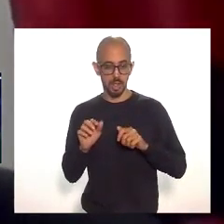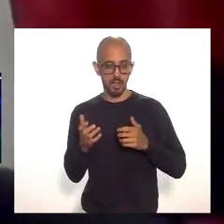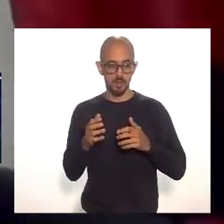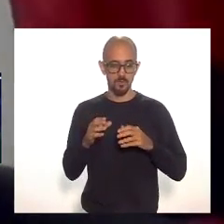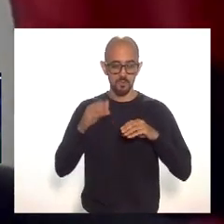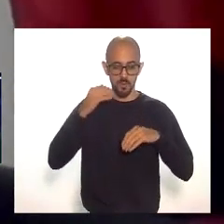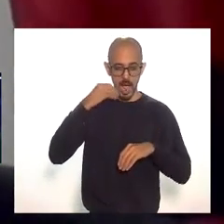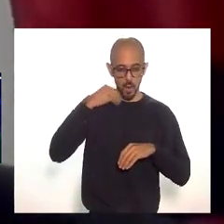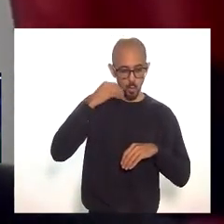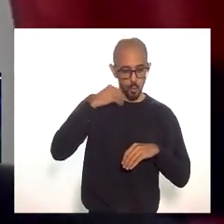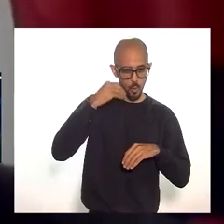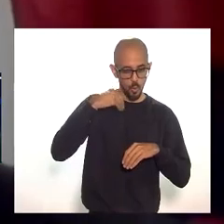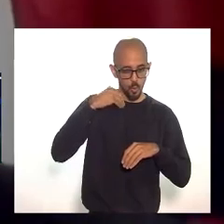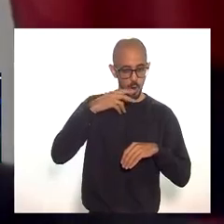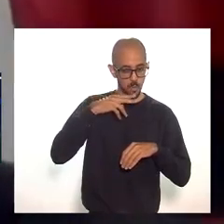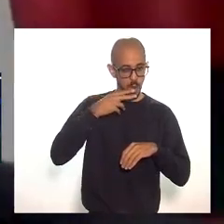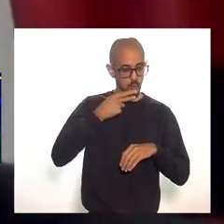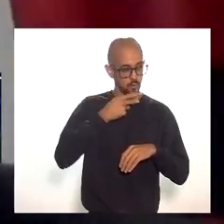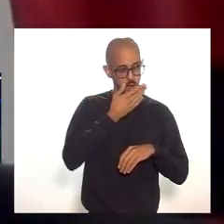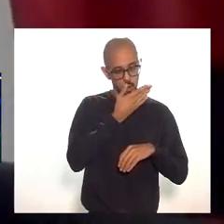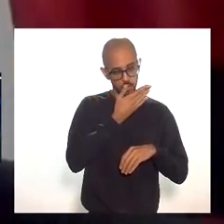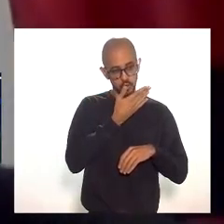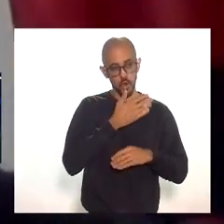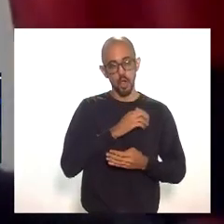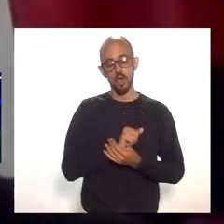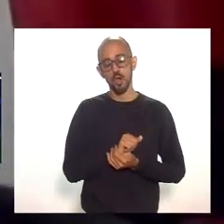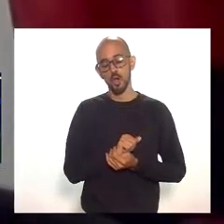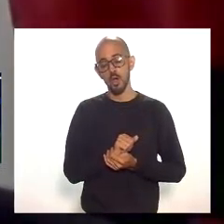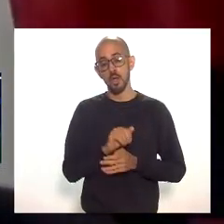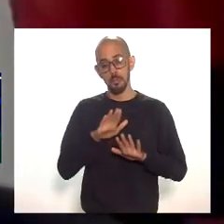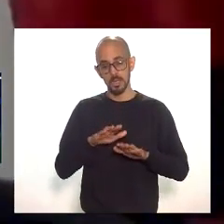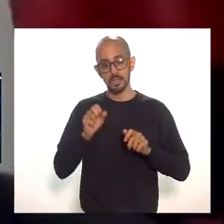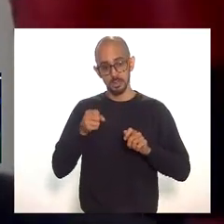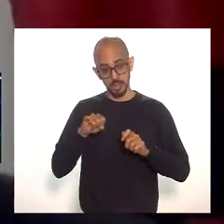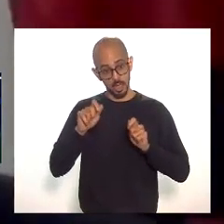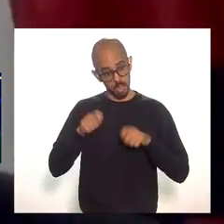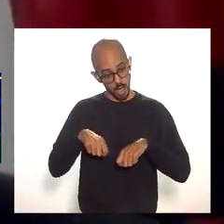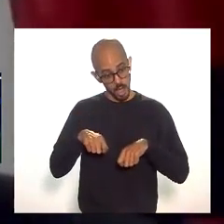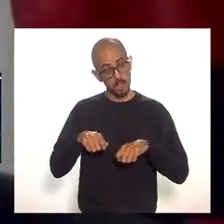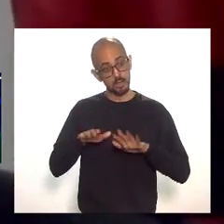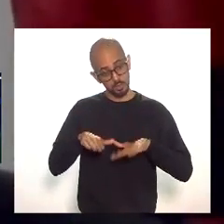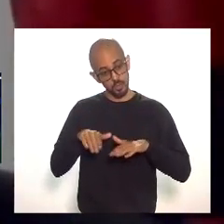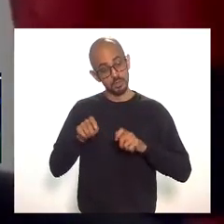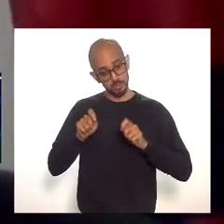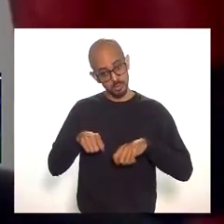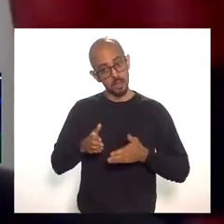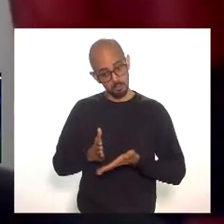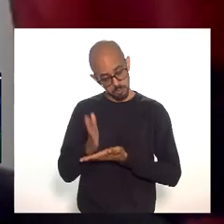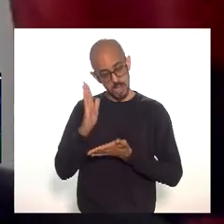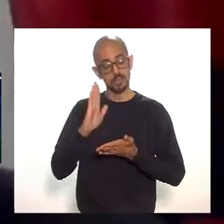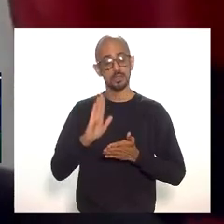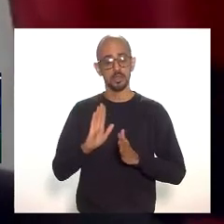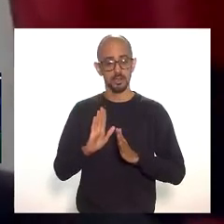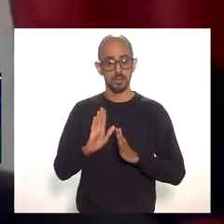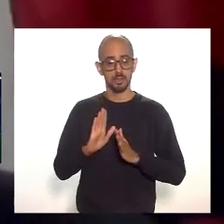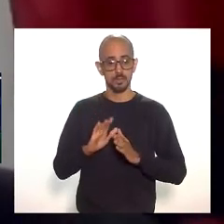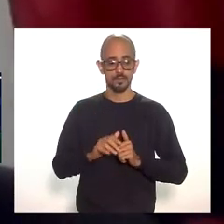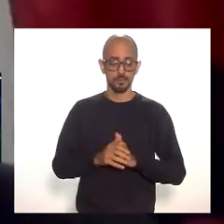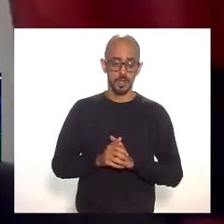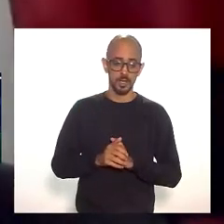somente fazer um polimento, ele tem condições de trafegabilidade, talvez sim, essa questão poderia